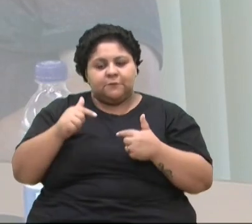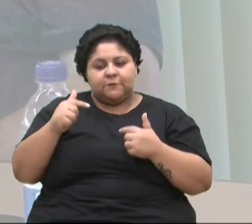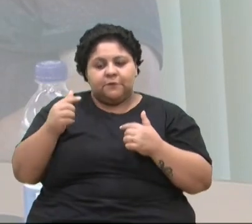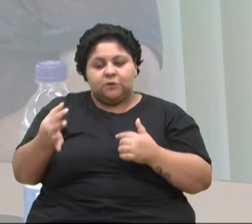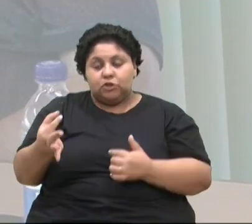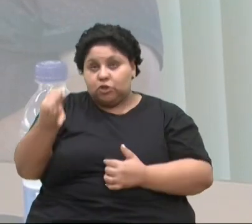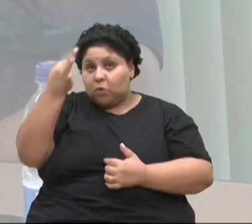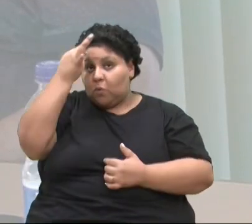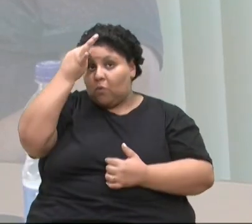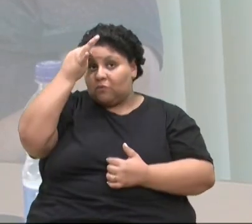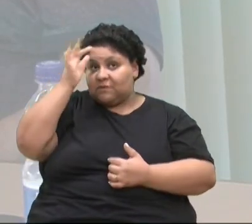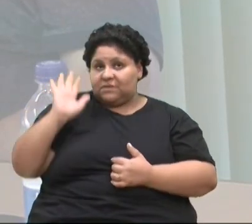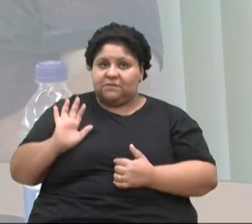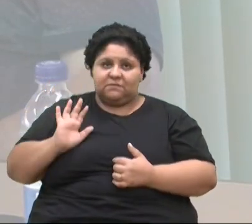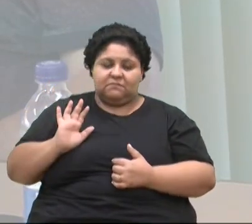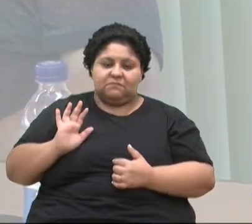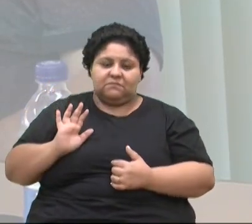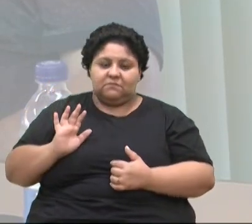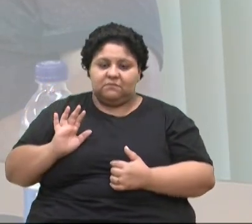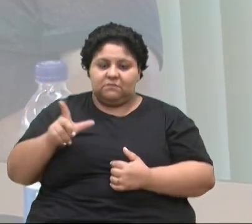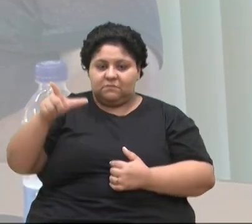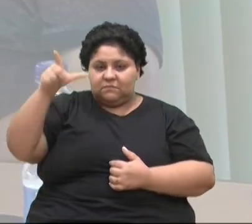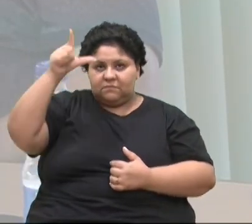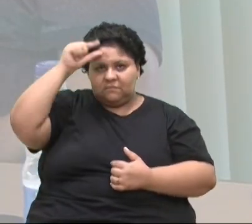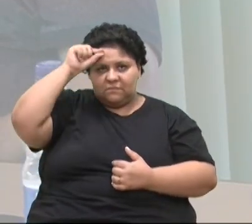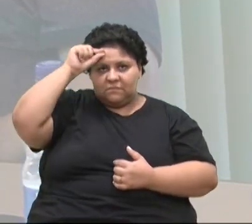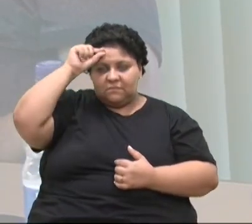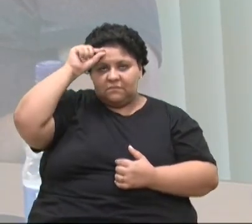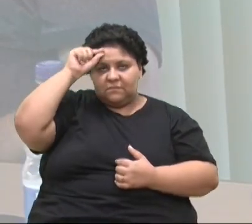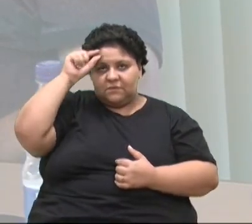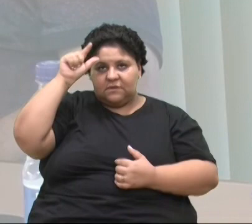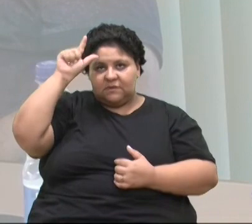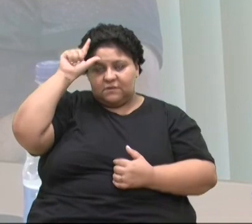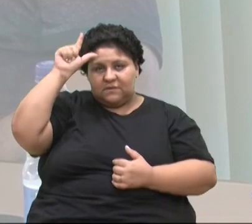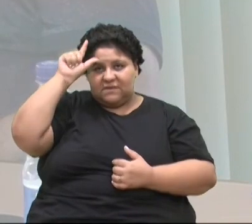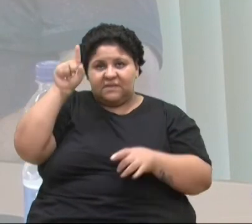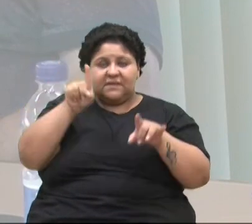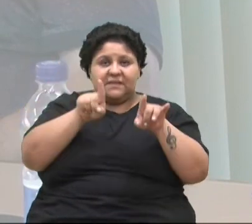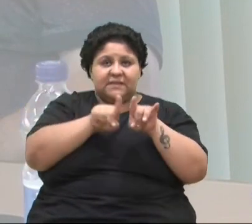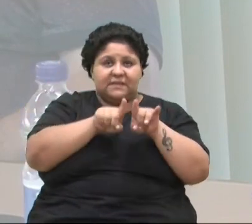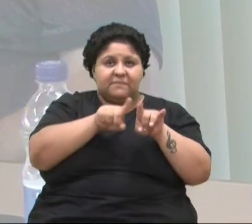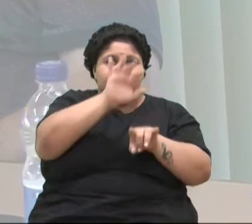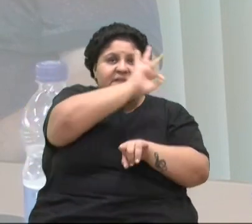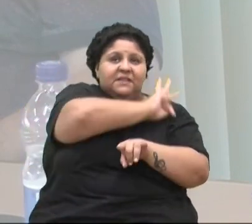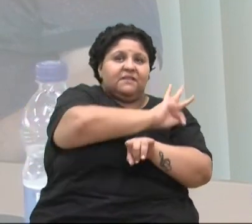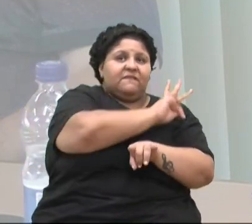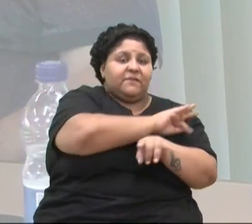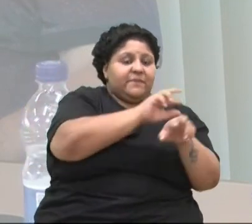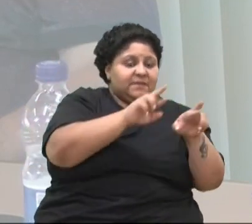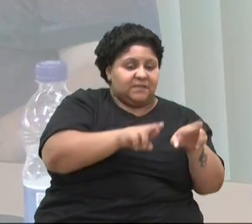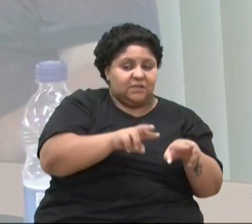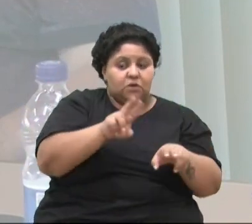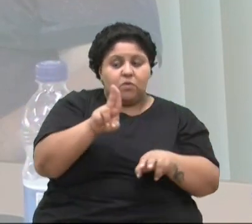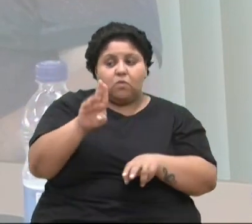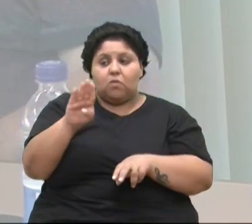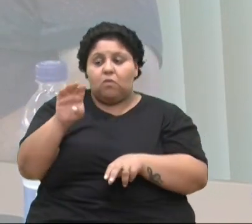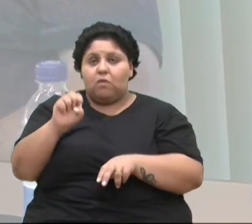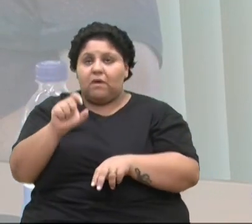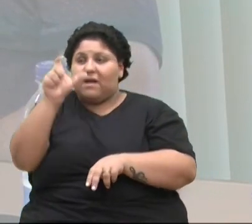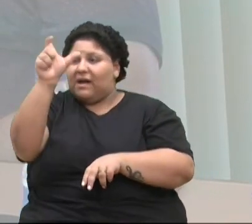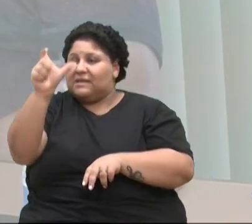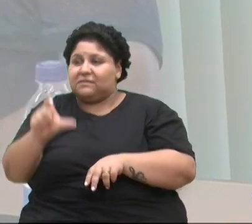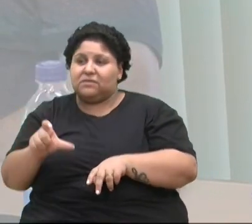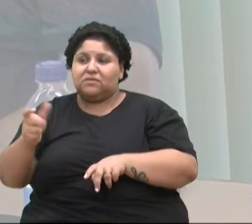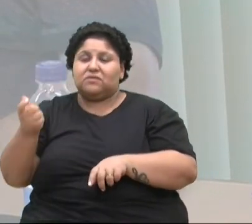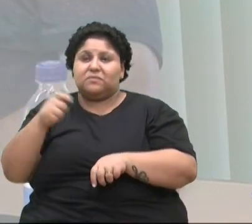conscientização, porque tanto nas farmácias regionais quanto nas UBS, os pacientes deveriam procurar,